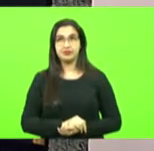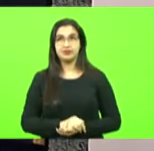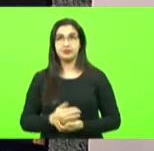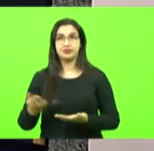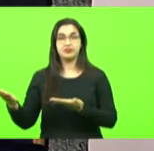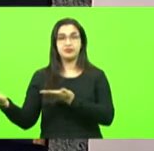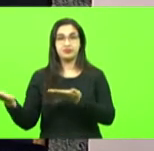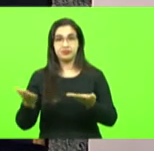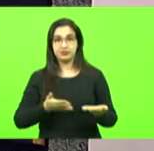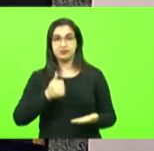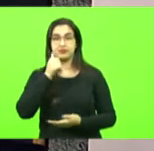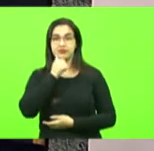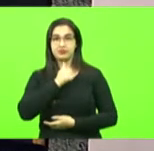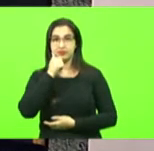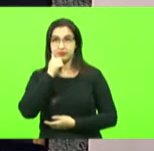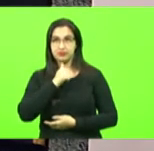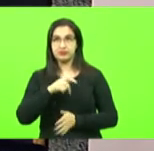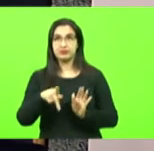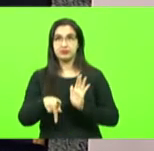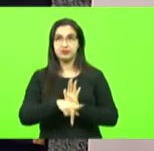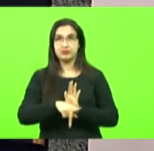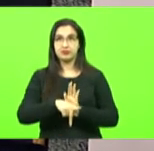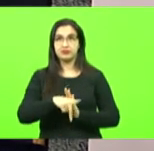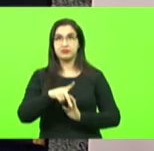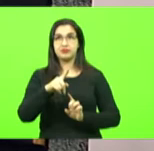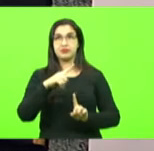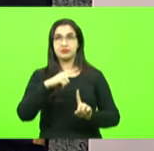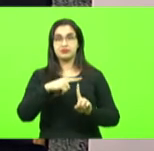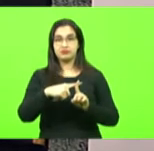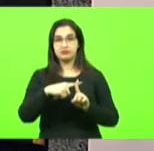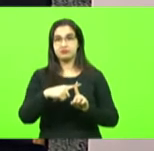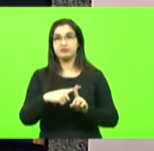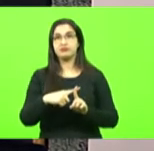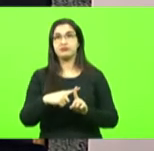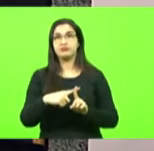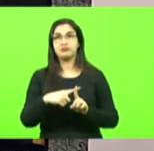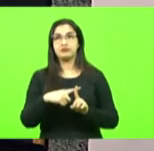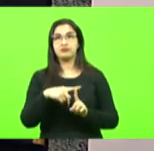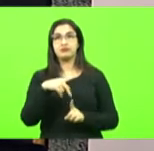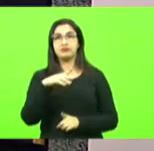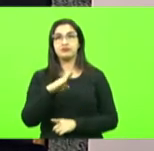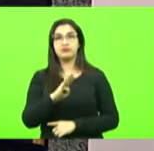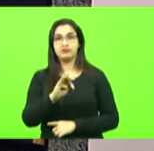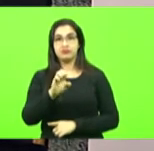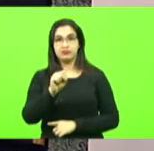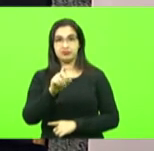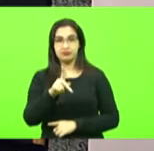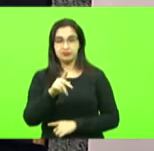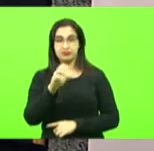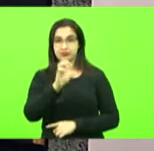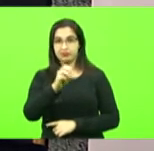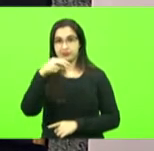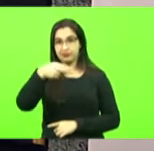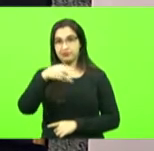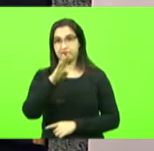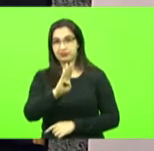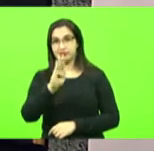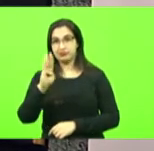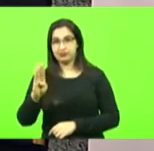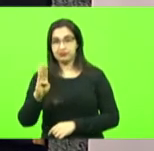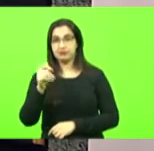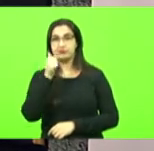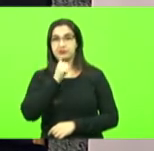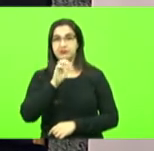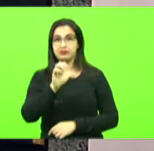Convidamos a senhora, membro da Pastoral Social vinculada à Conferência Nacional dos Bispos do Brasil, CNBB, Carla Cristiane de